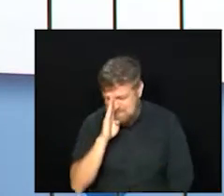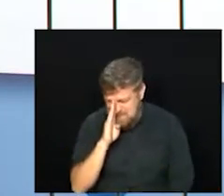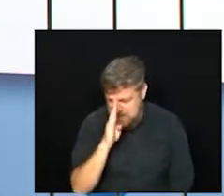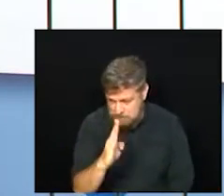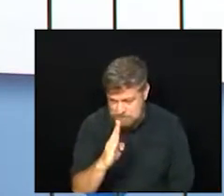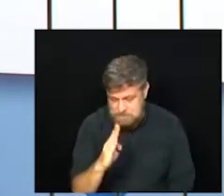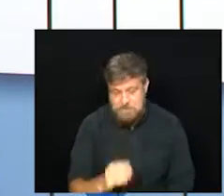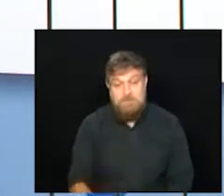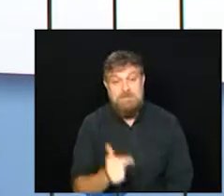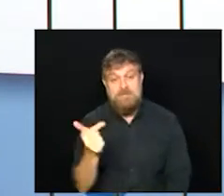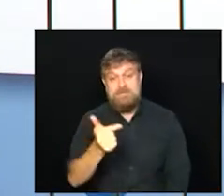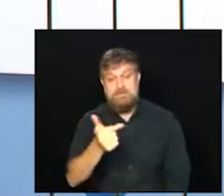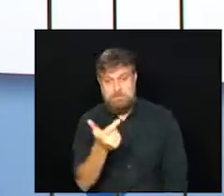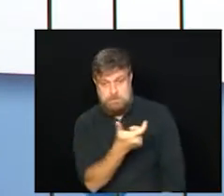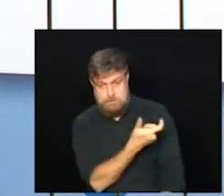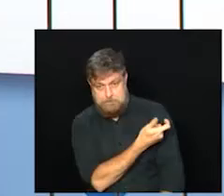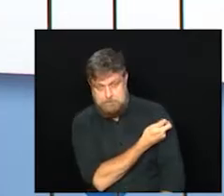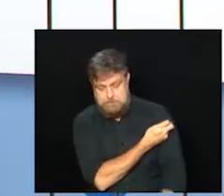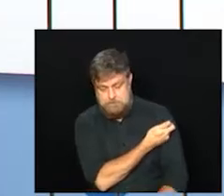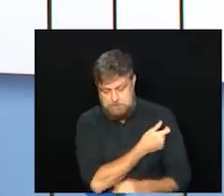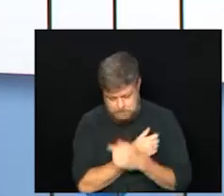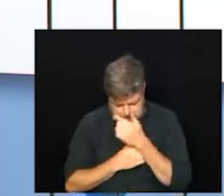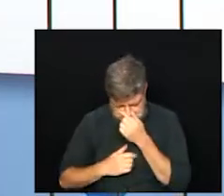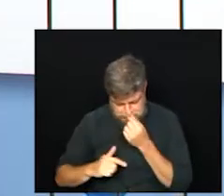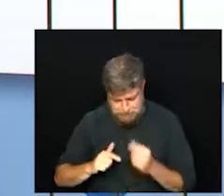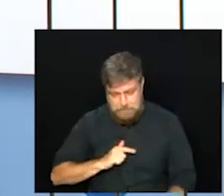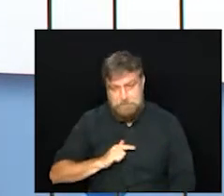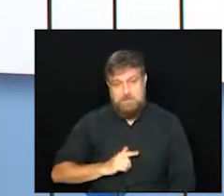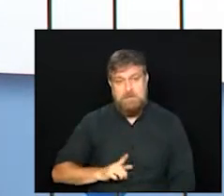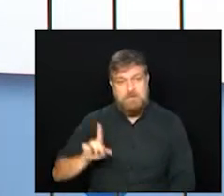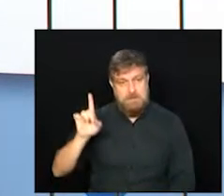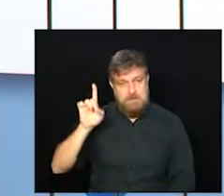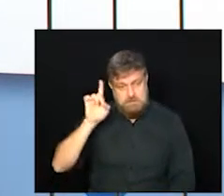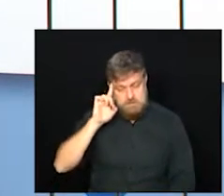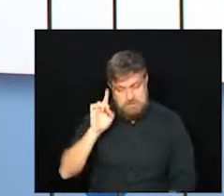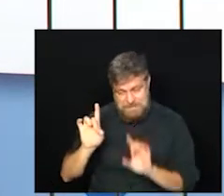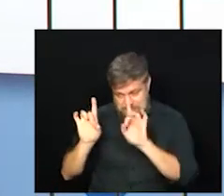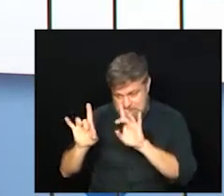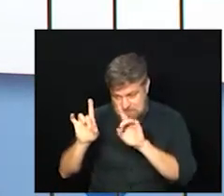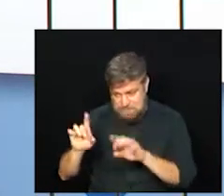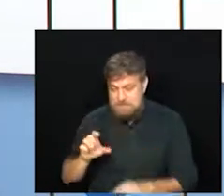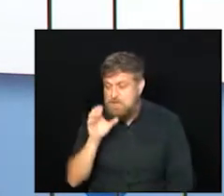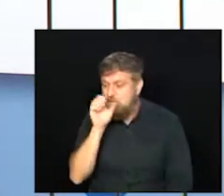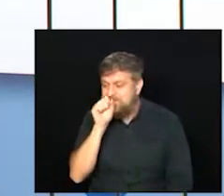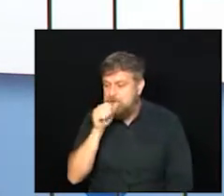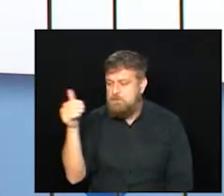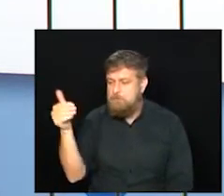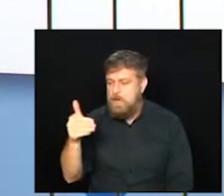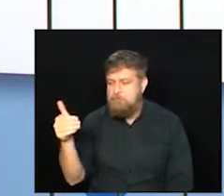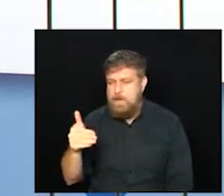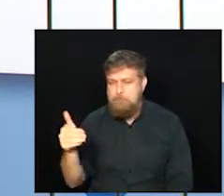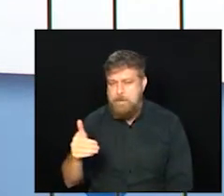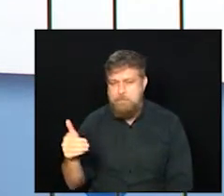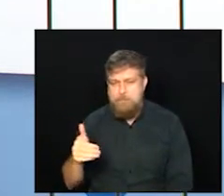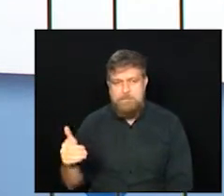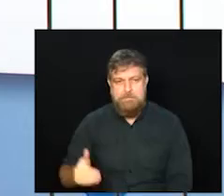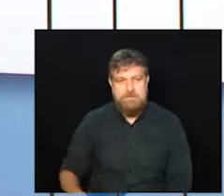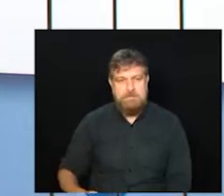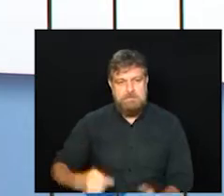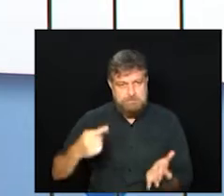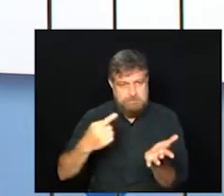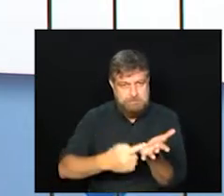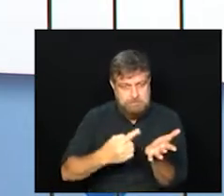segunda dose. Ou seja, a gente teve aquele dia D da primeira, nos sábados, e aí as pessoas estavam marcadas porque